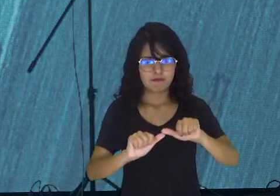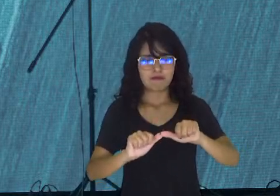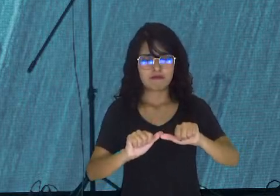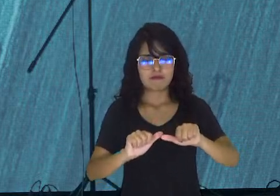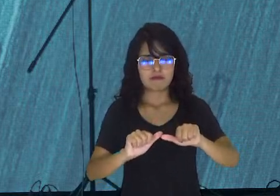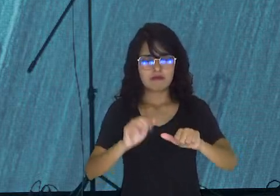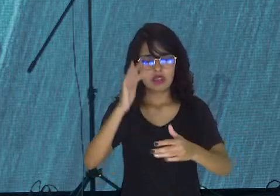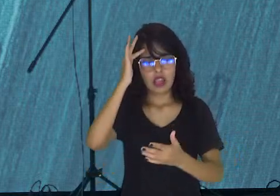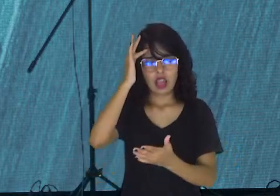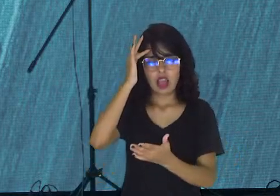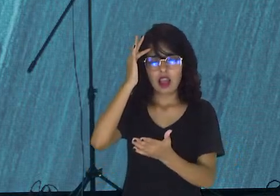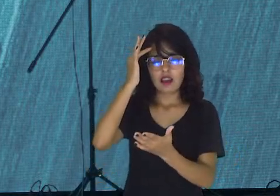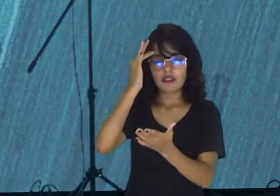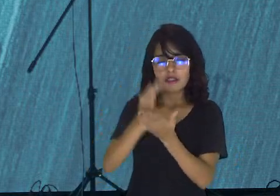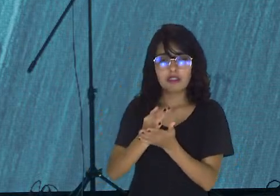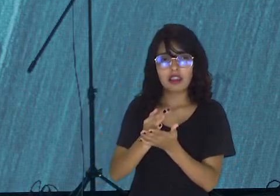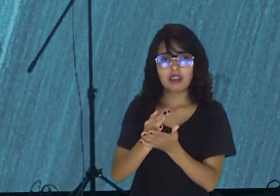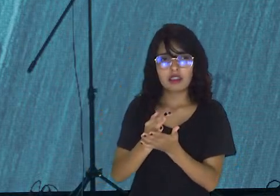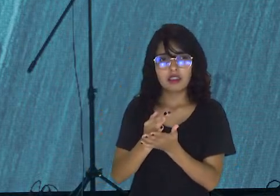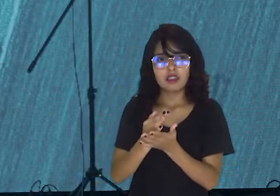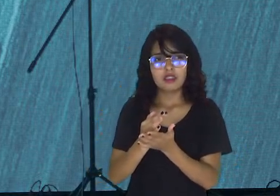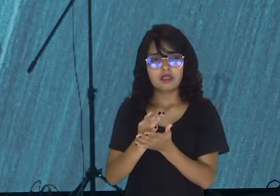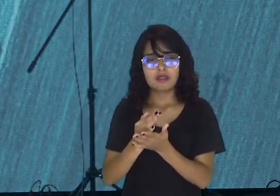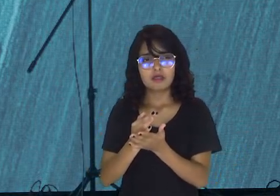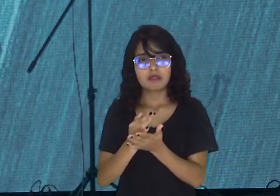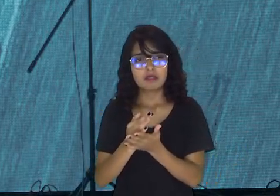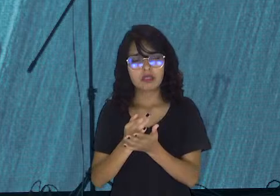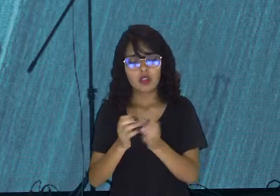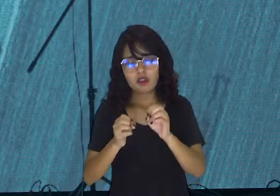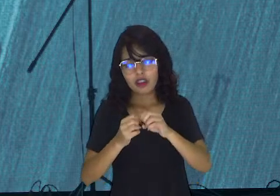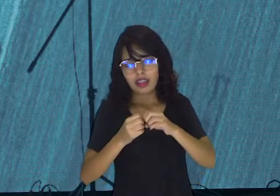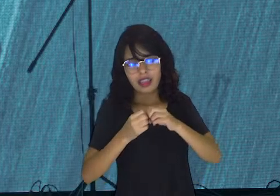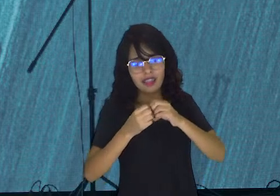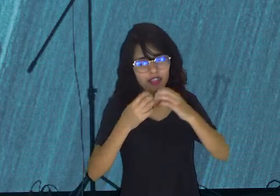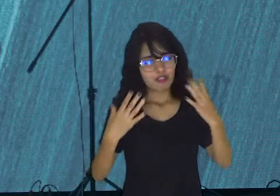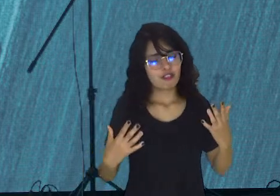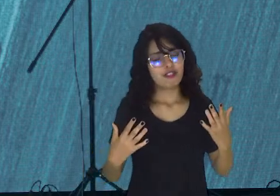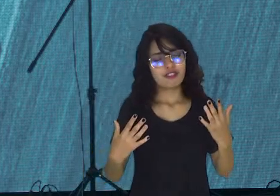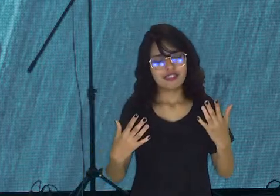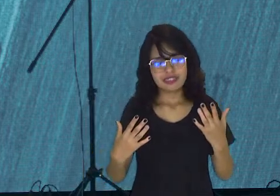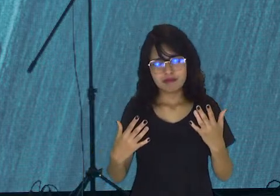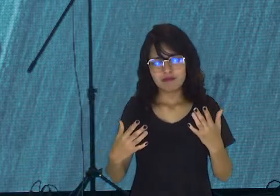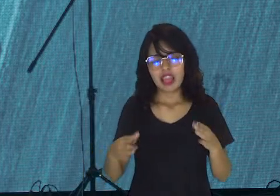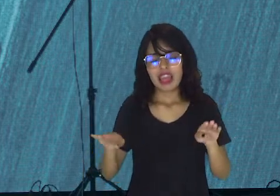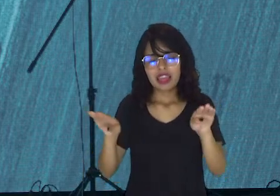A fé do autor e consumador que é Jesus.